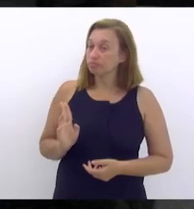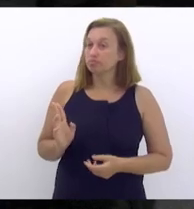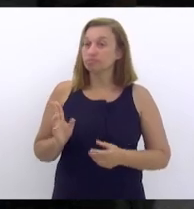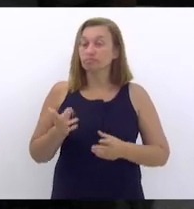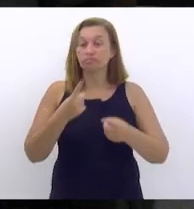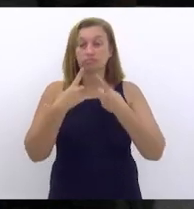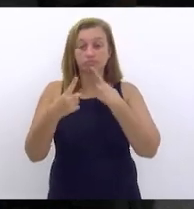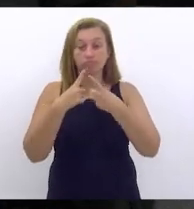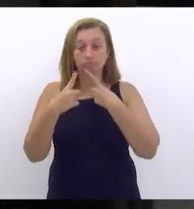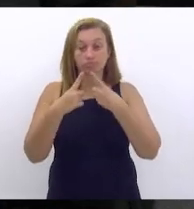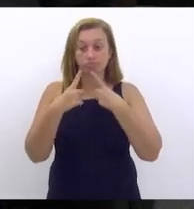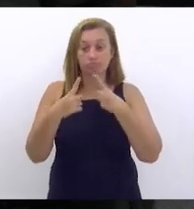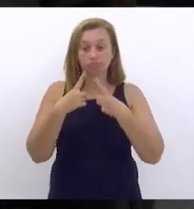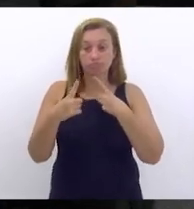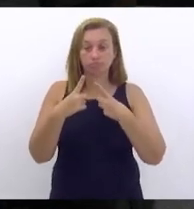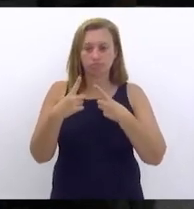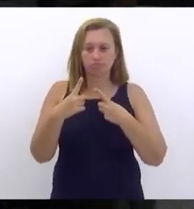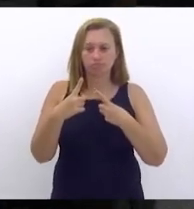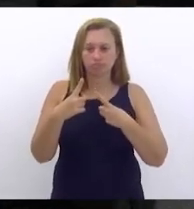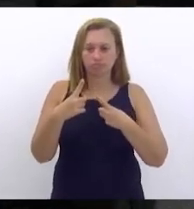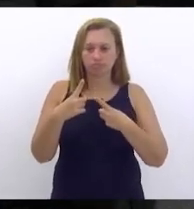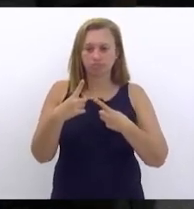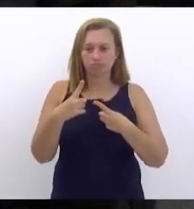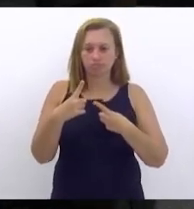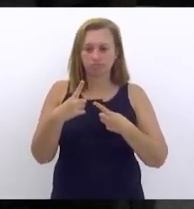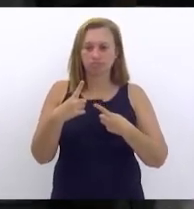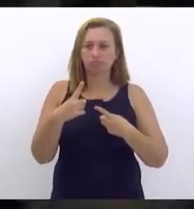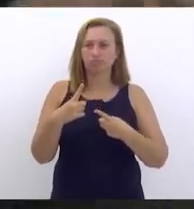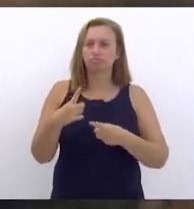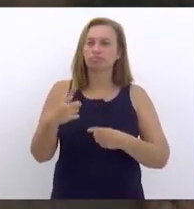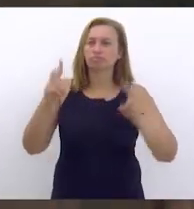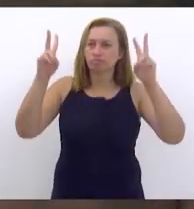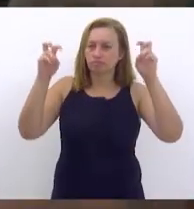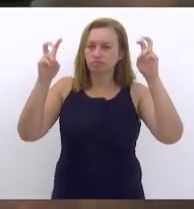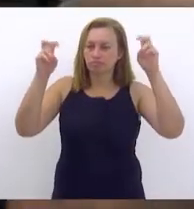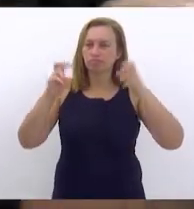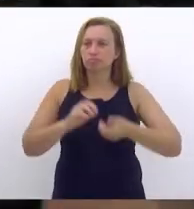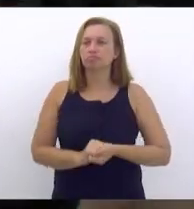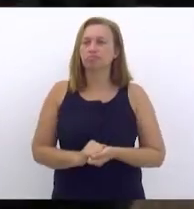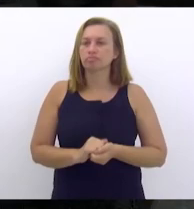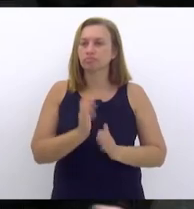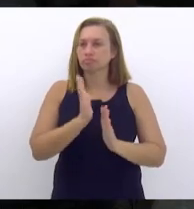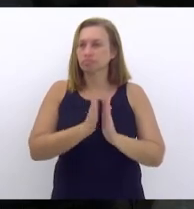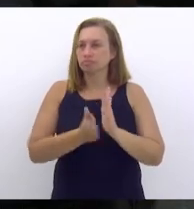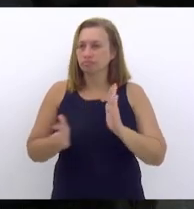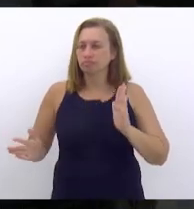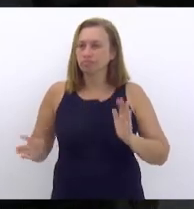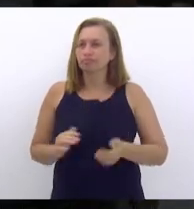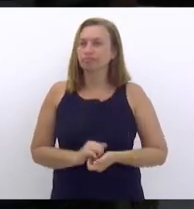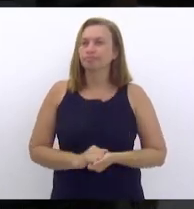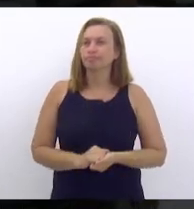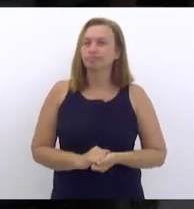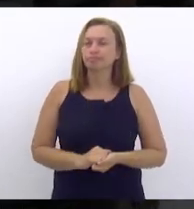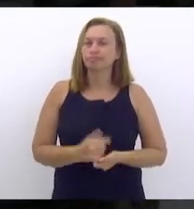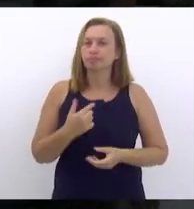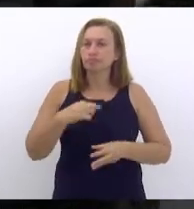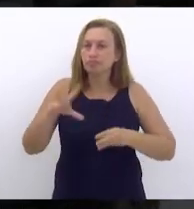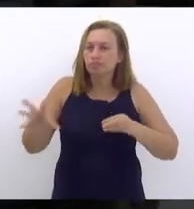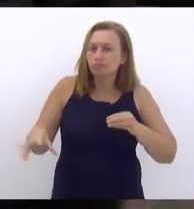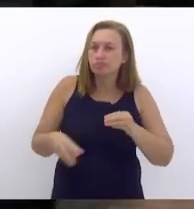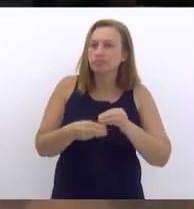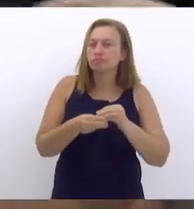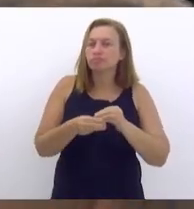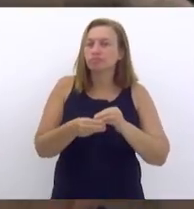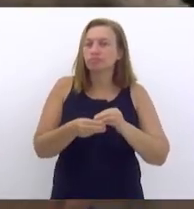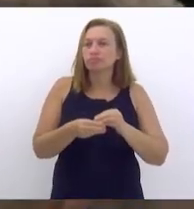matéria. Para discutir a matéria foi retirada de pauta. Questão de ordem é que eu emendei o